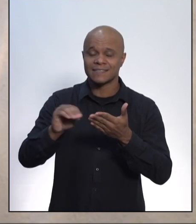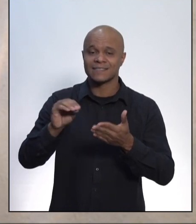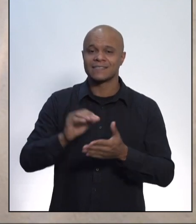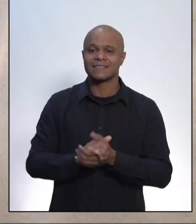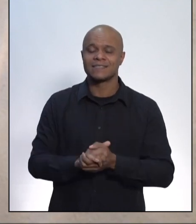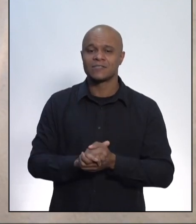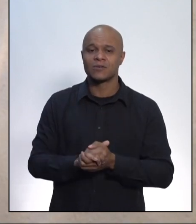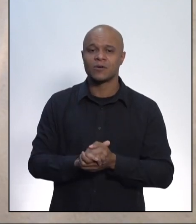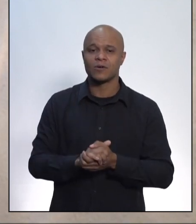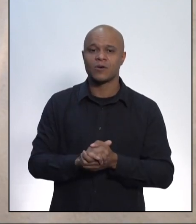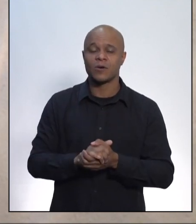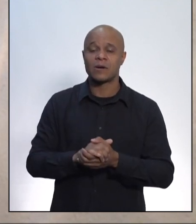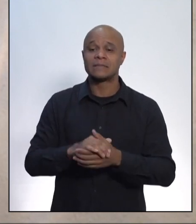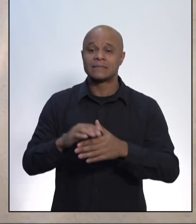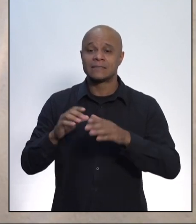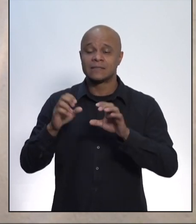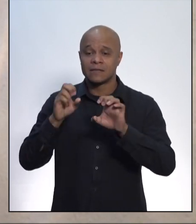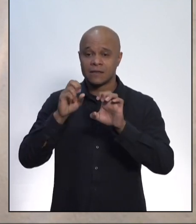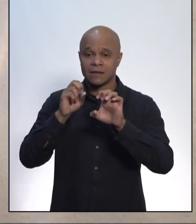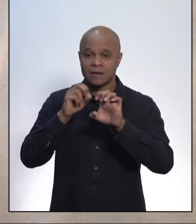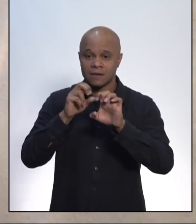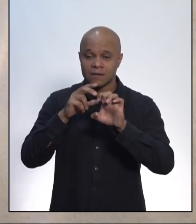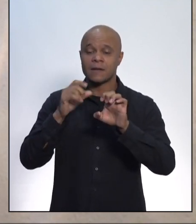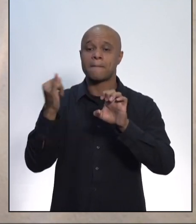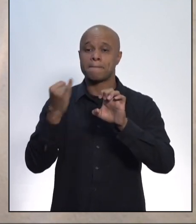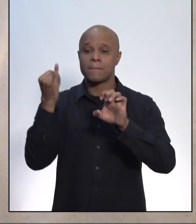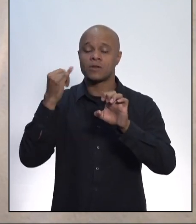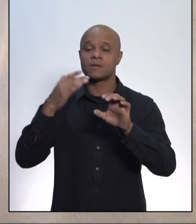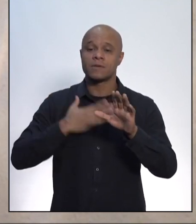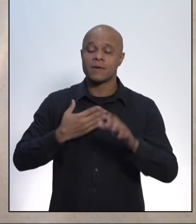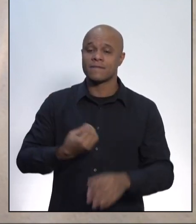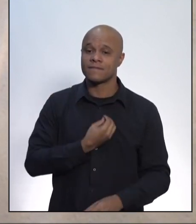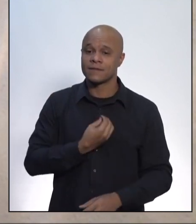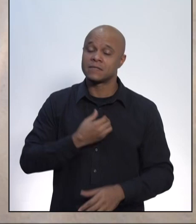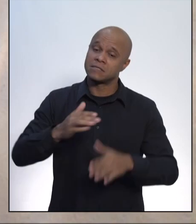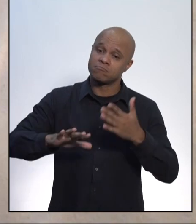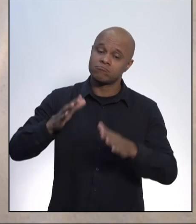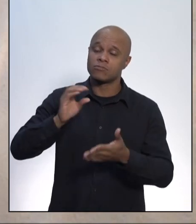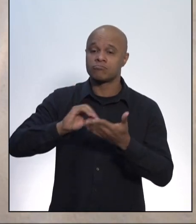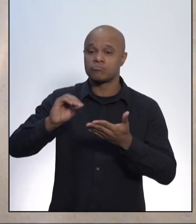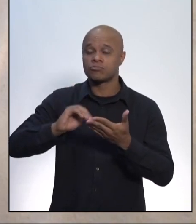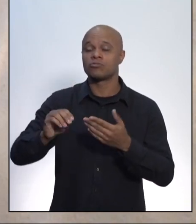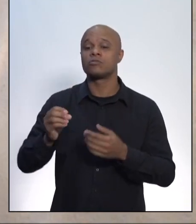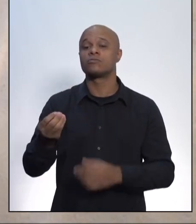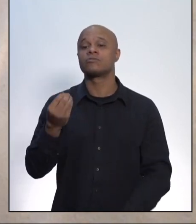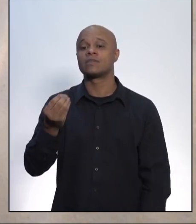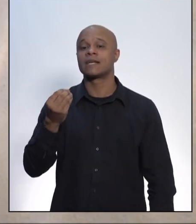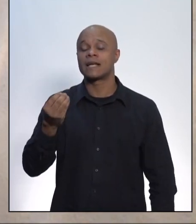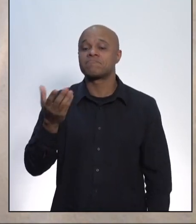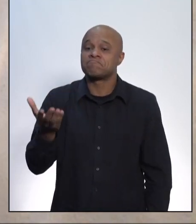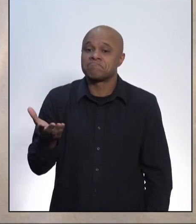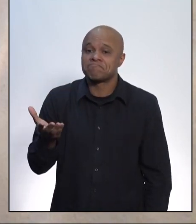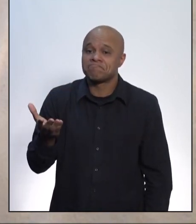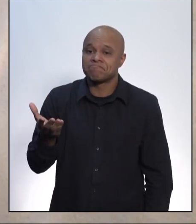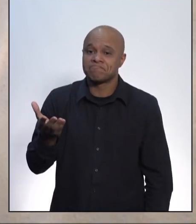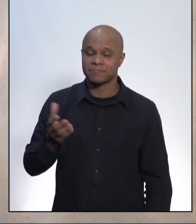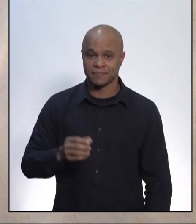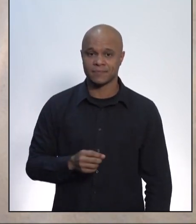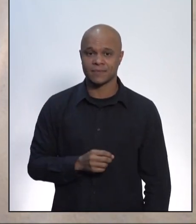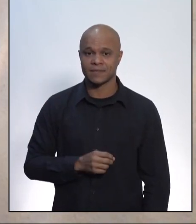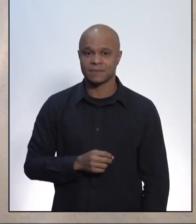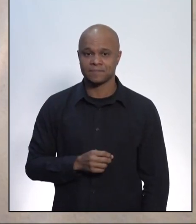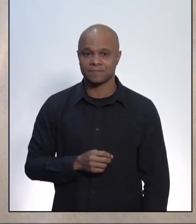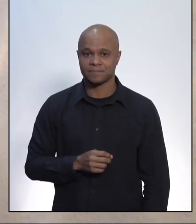é importante para a minha vida? Depende do que escritório que você vai abrir, Ana. Como faltam 3 minutos para o final, eu queria fazer